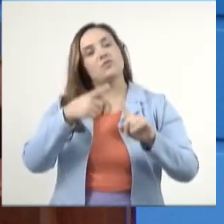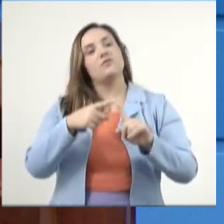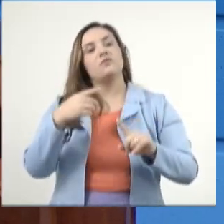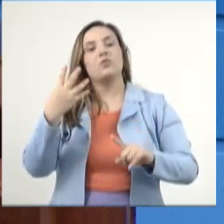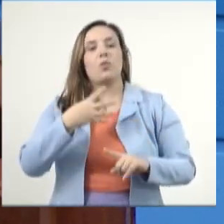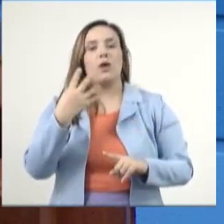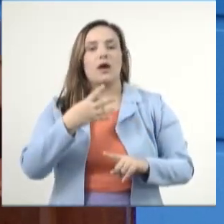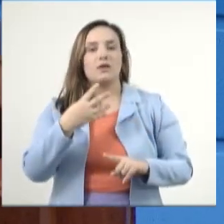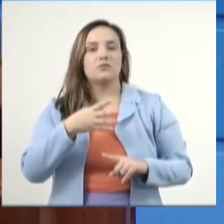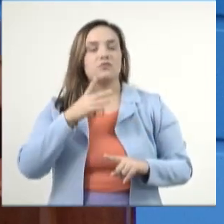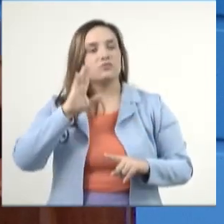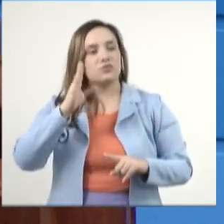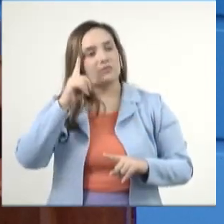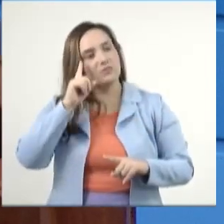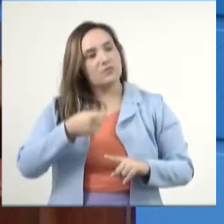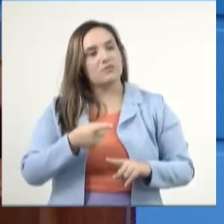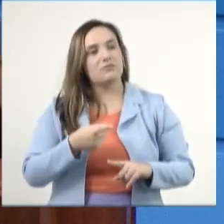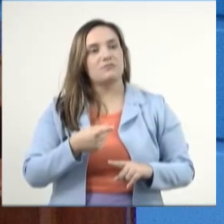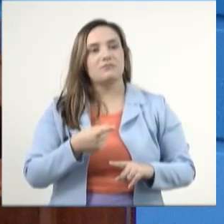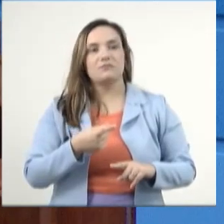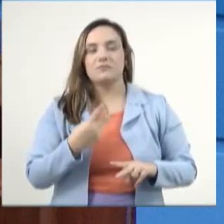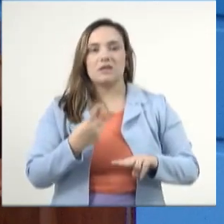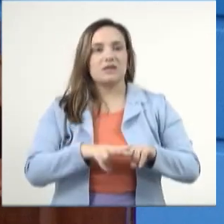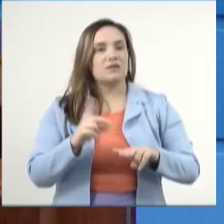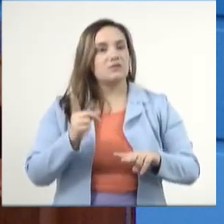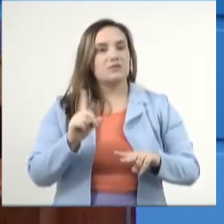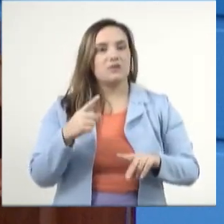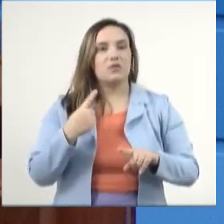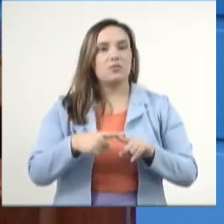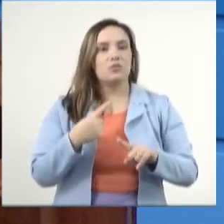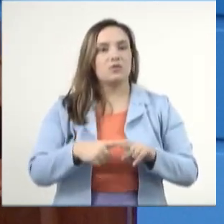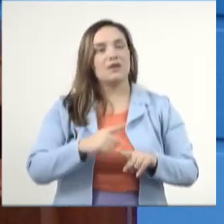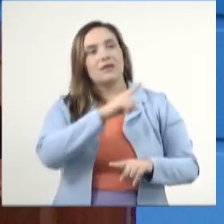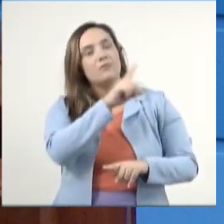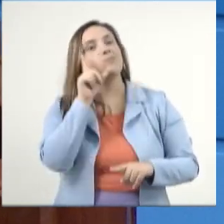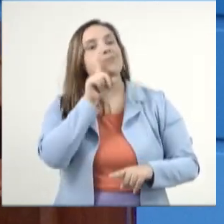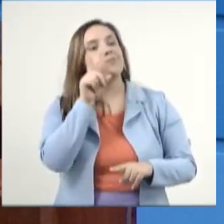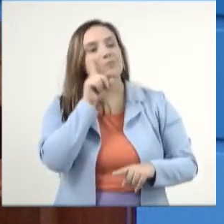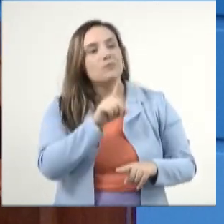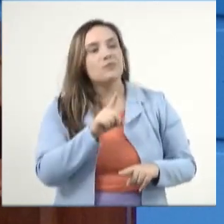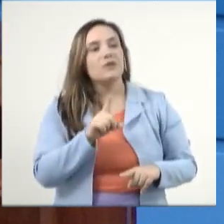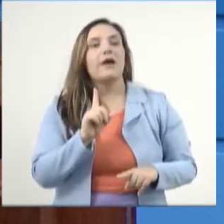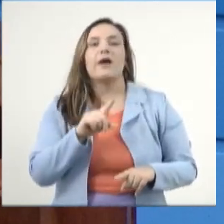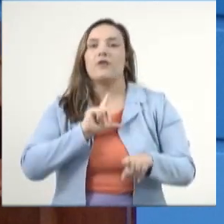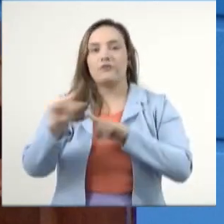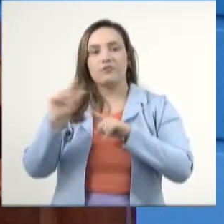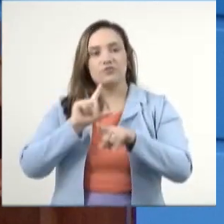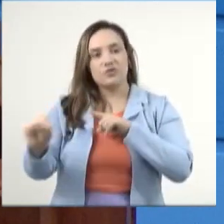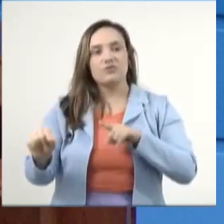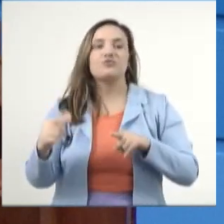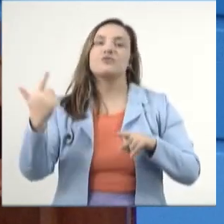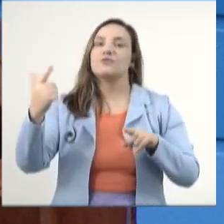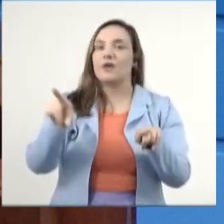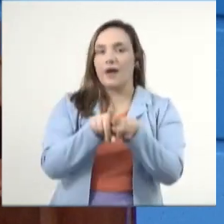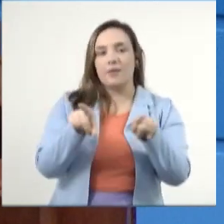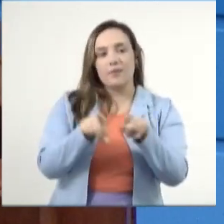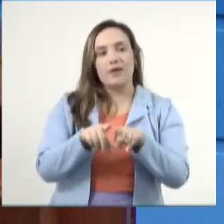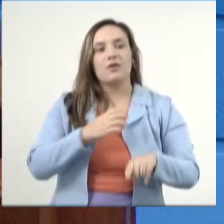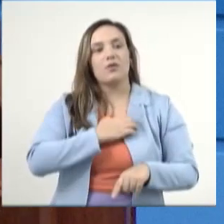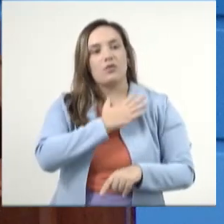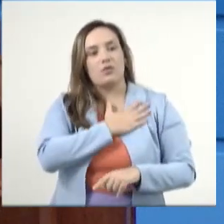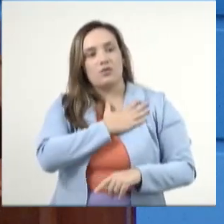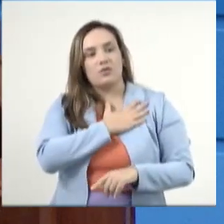quarto mandato, não foi detido porque está nos Estados Unidos. Mais um fujão aqui, esse coronel